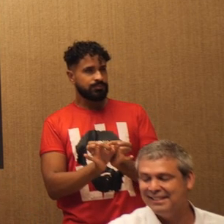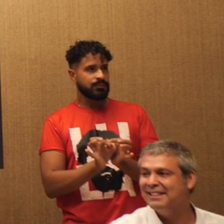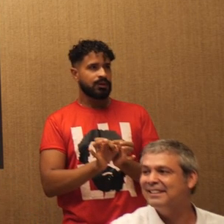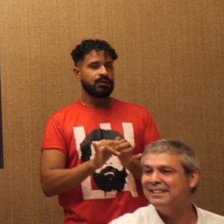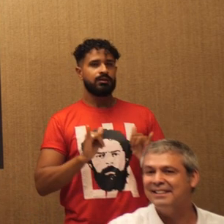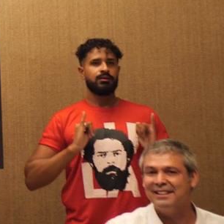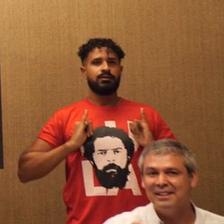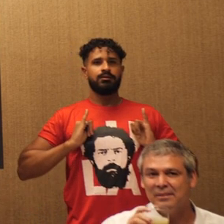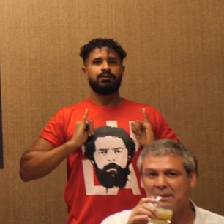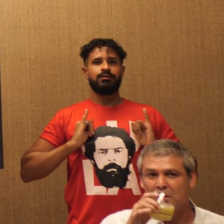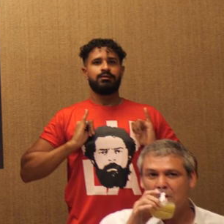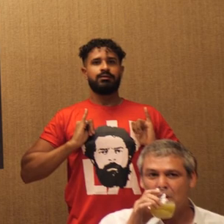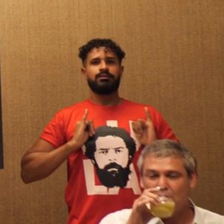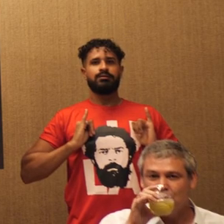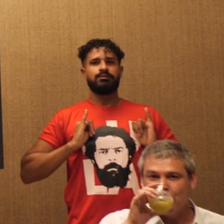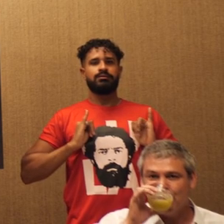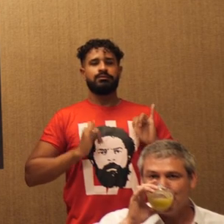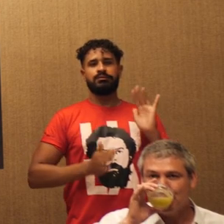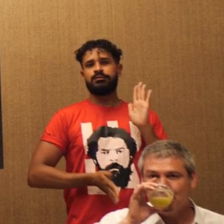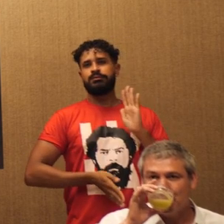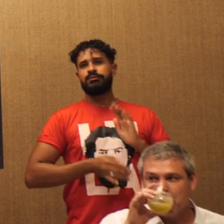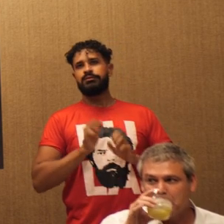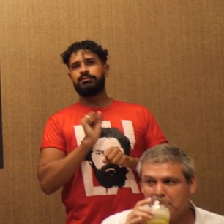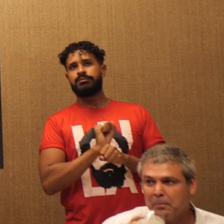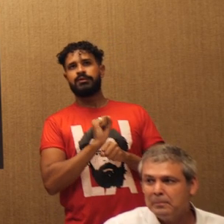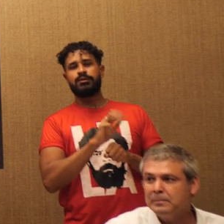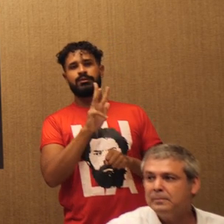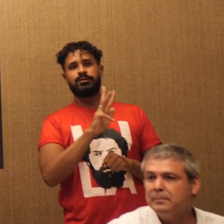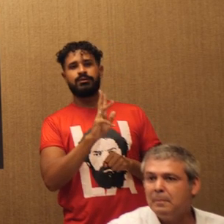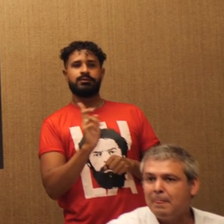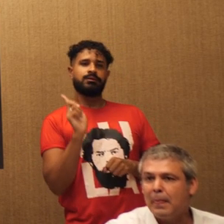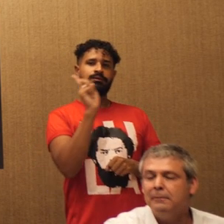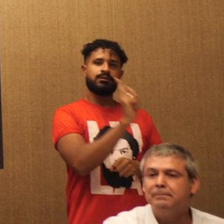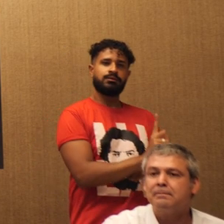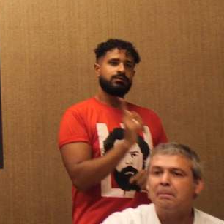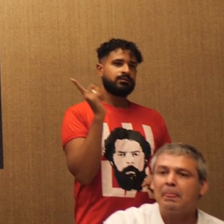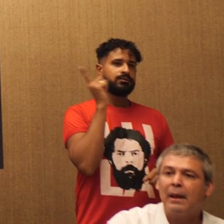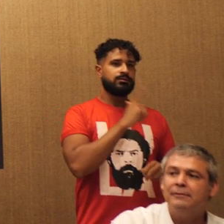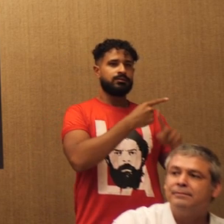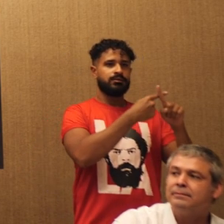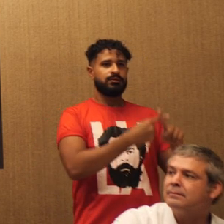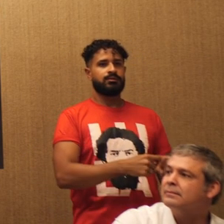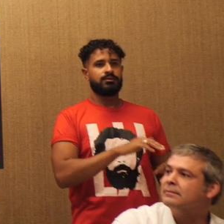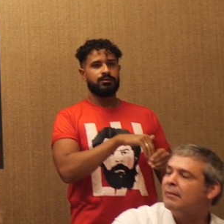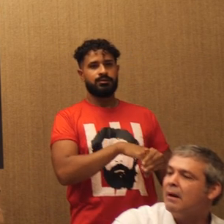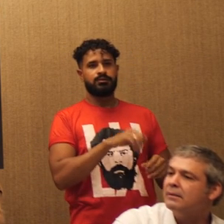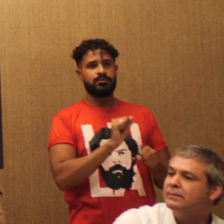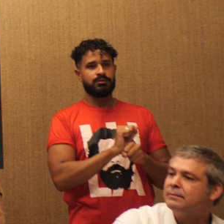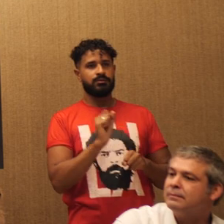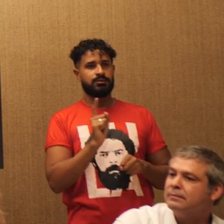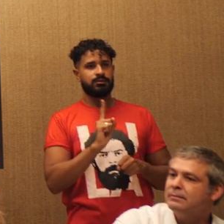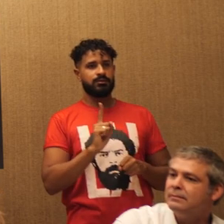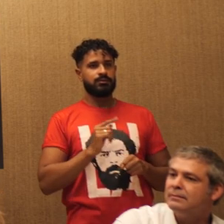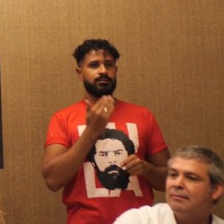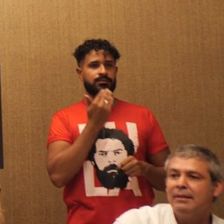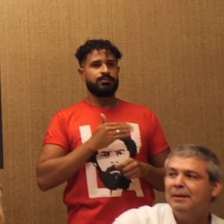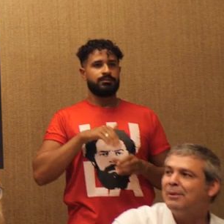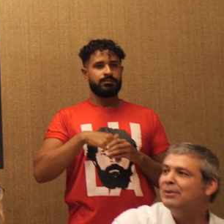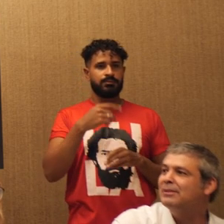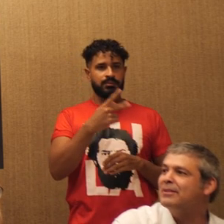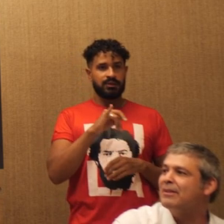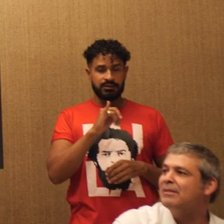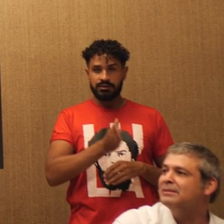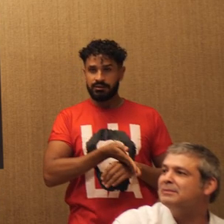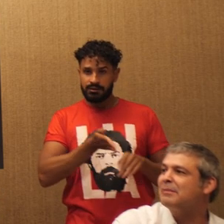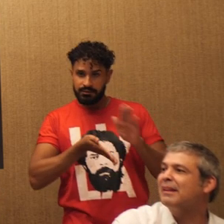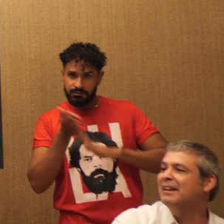fique esperando o Lula ir lá na cidade para você ganhar a eleição, para você disputar a eleição. Não fique esperando o Lindbergh lá para pedir voto para você. Se for,